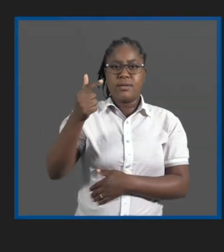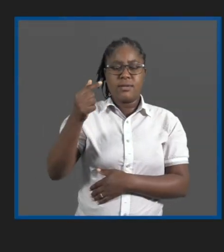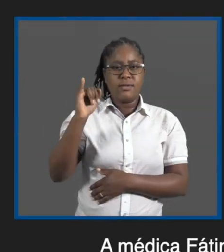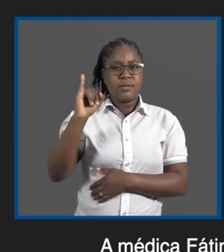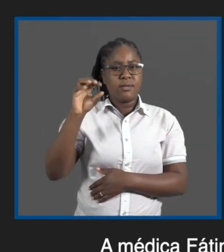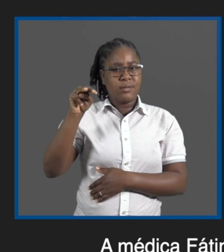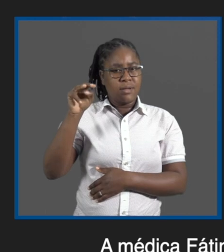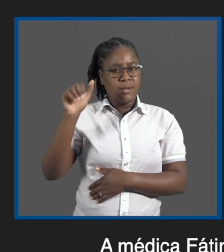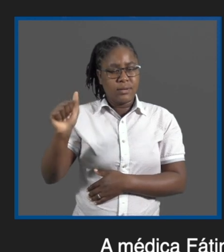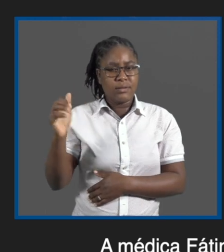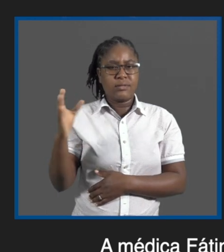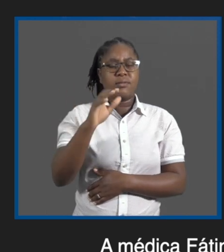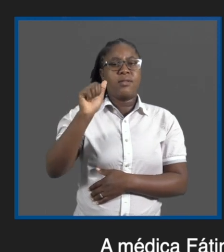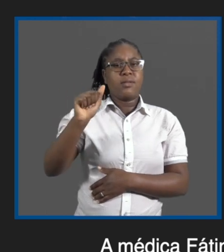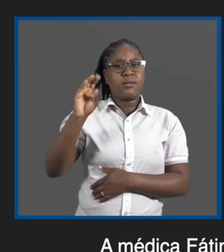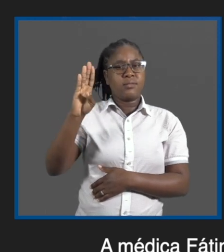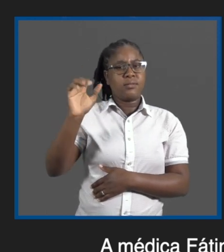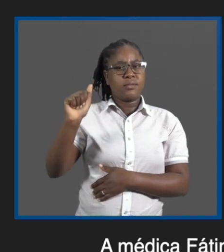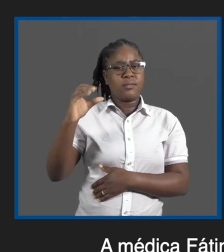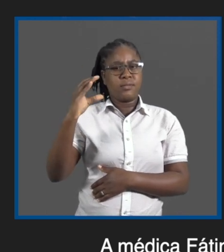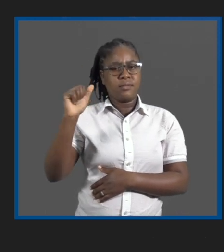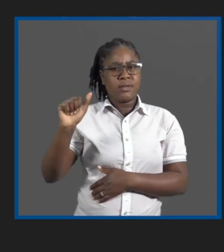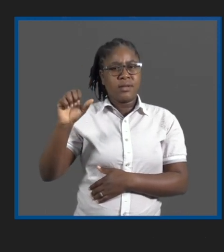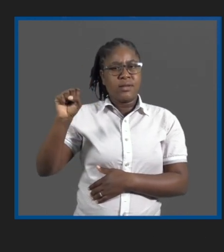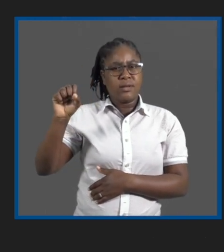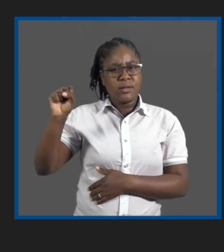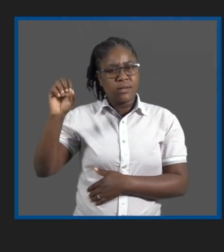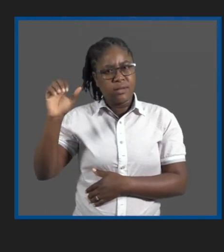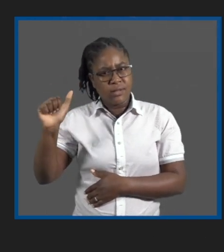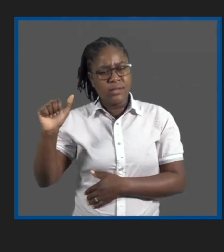A médica Fátima Abacassamo prossegue.